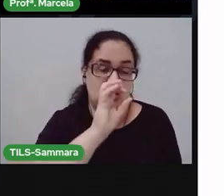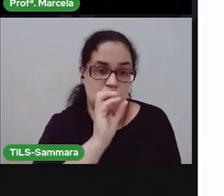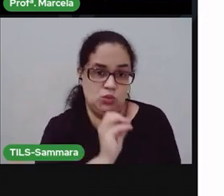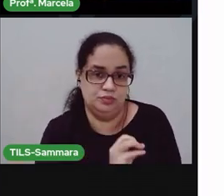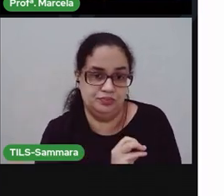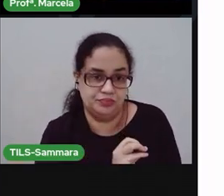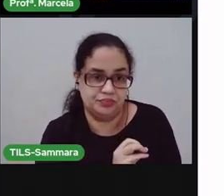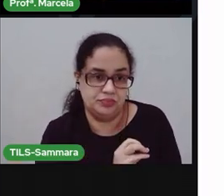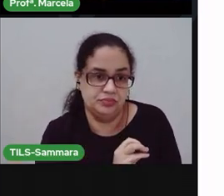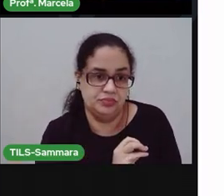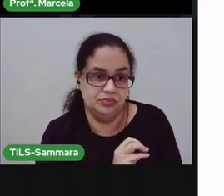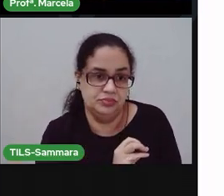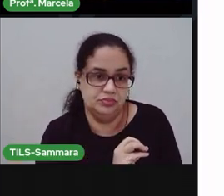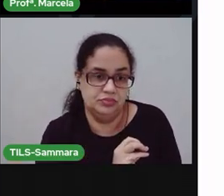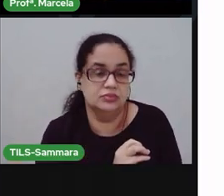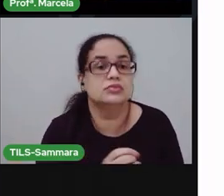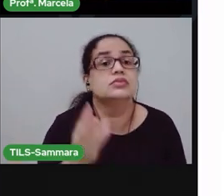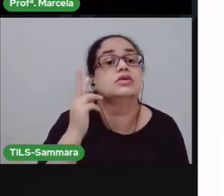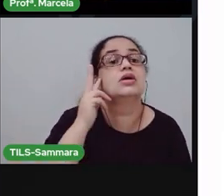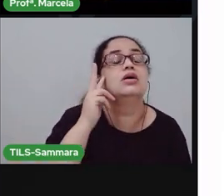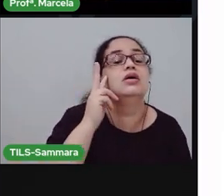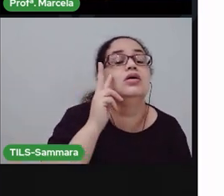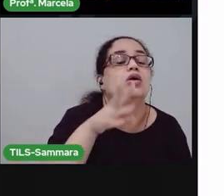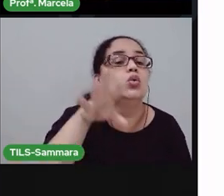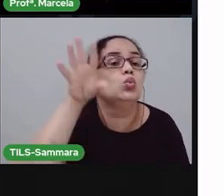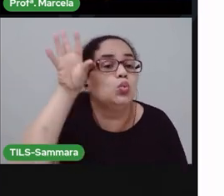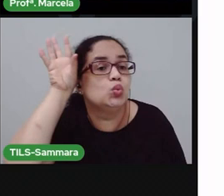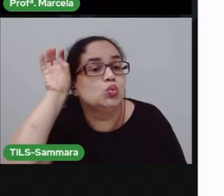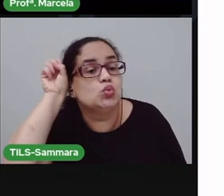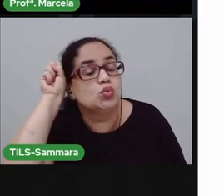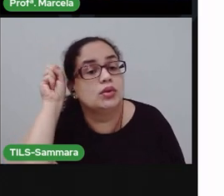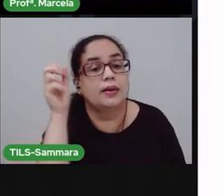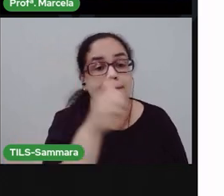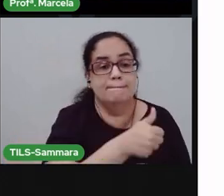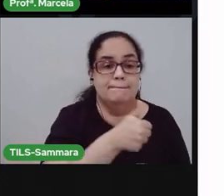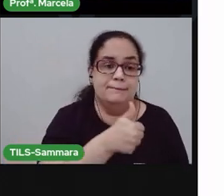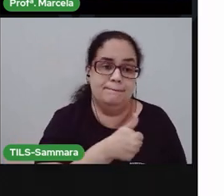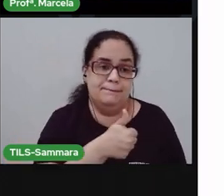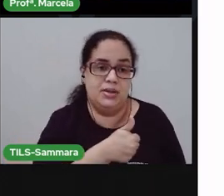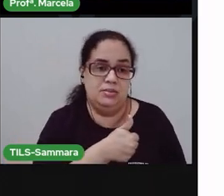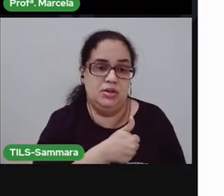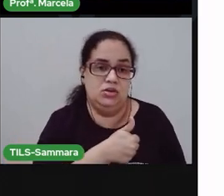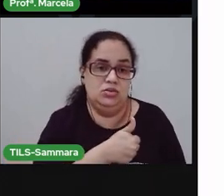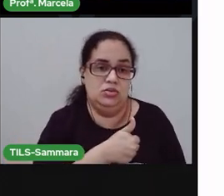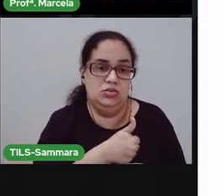Jumento. O que que você escuta primeiro?